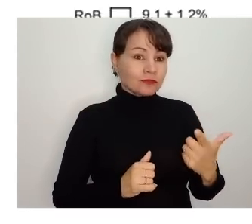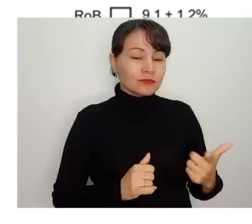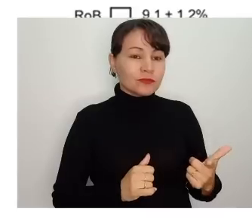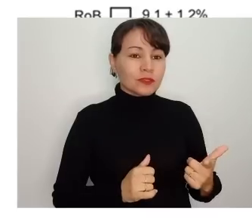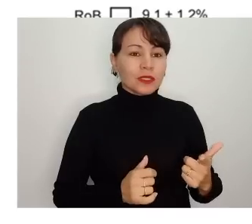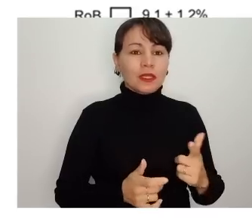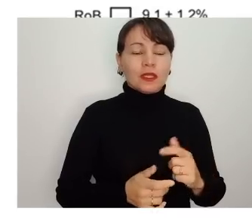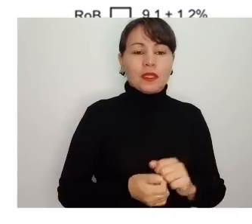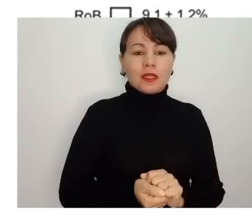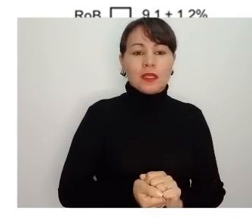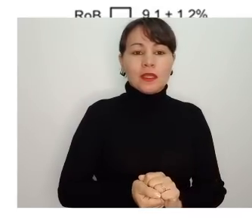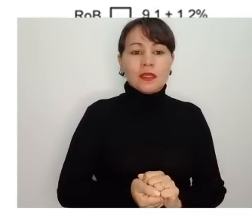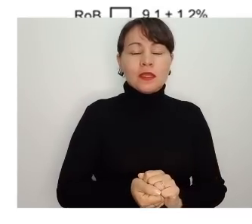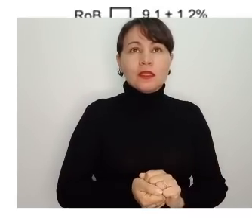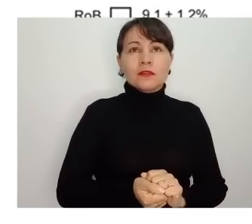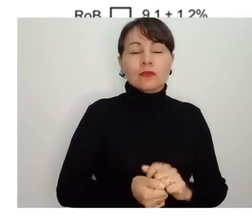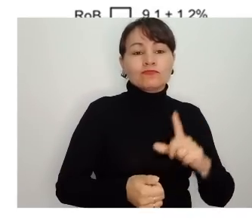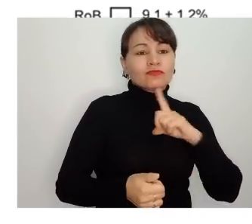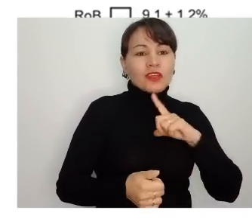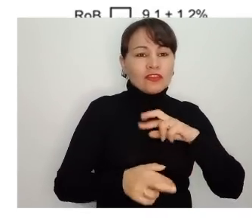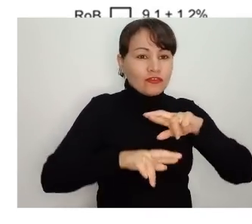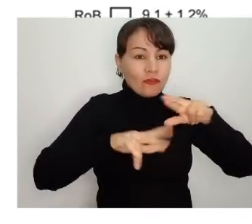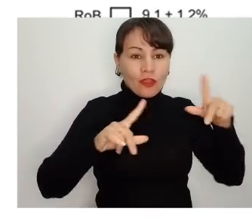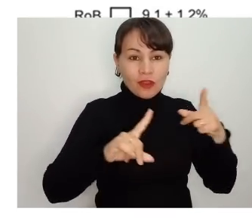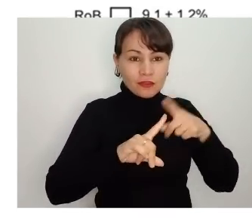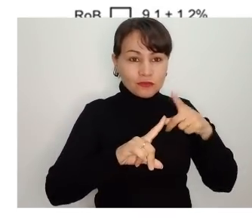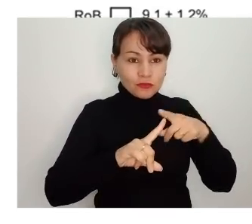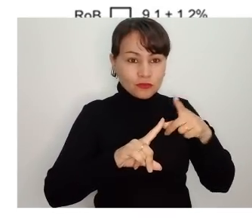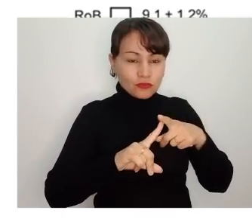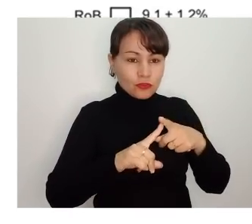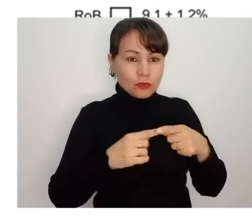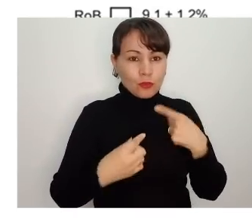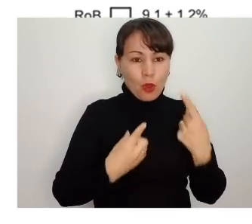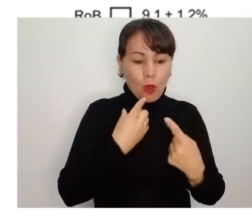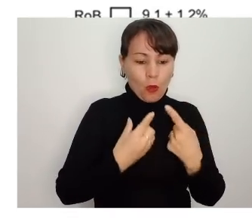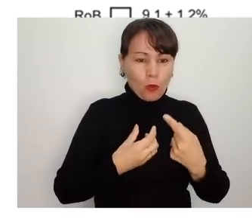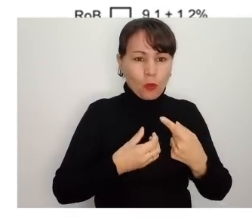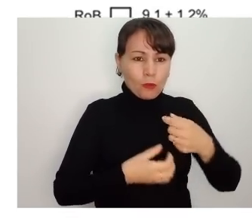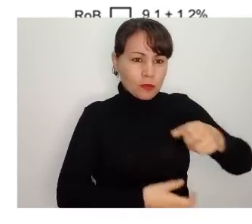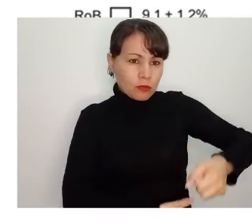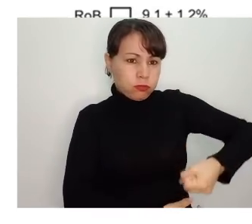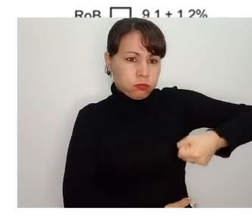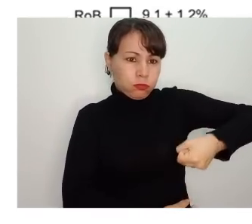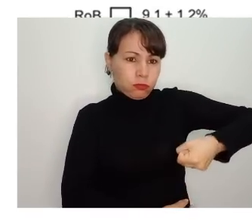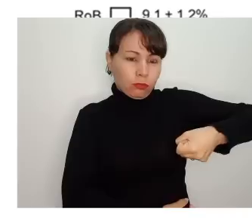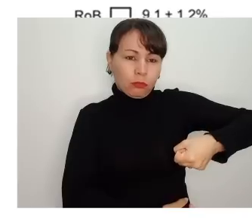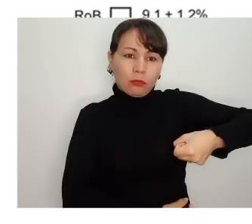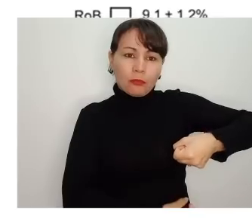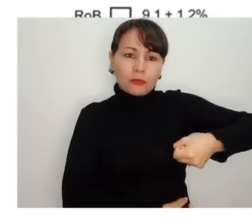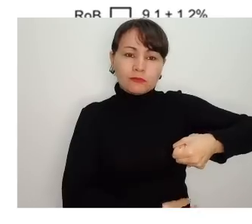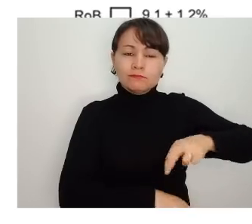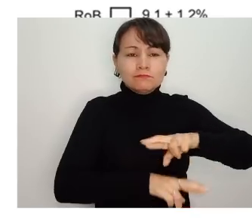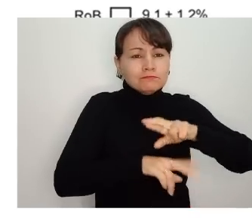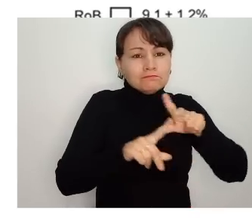Então, existe várias morfologias, algumas em formas de cesto.